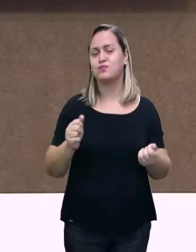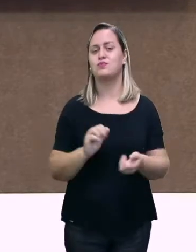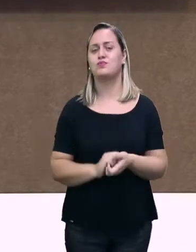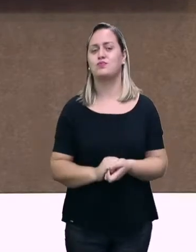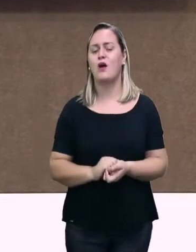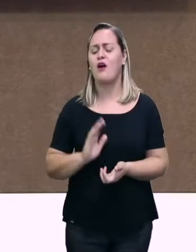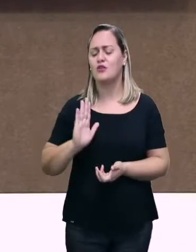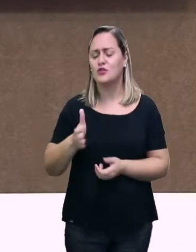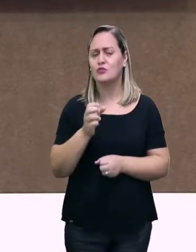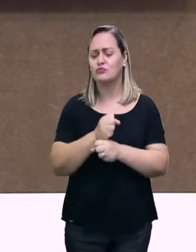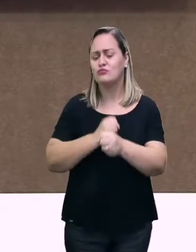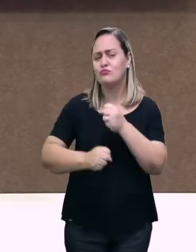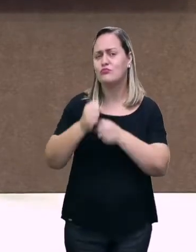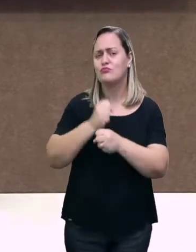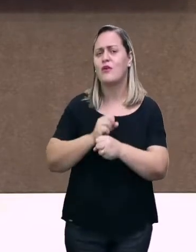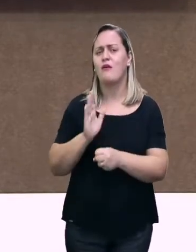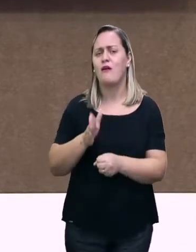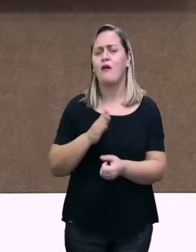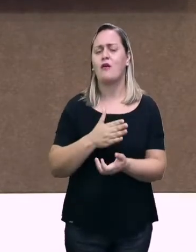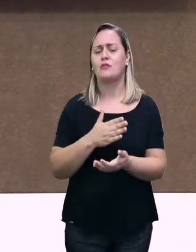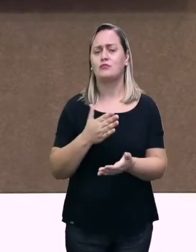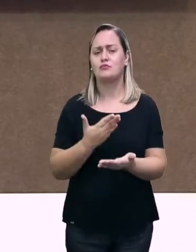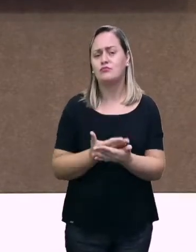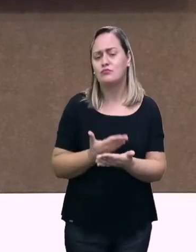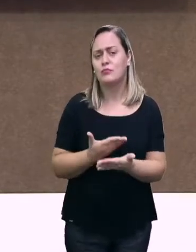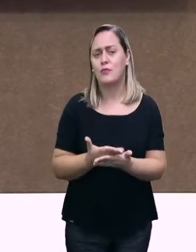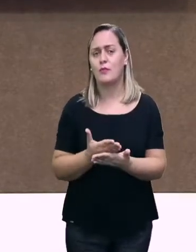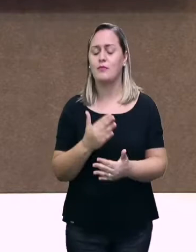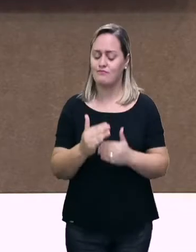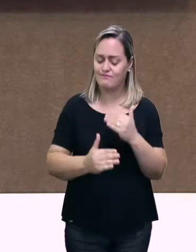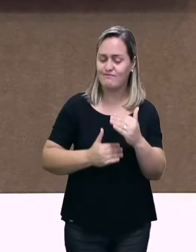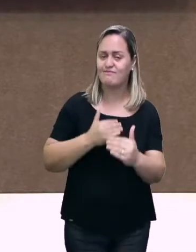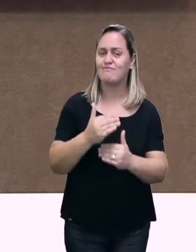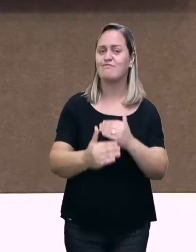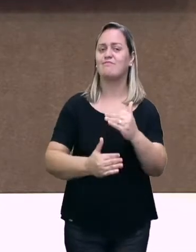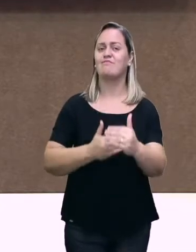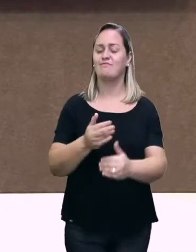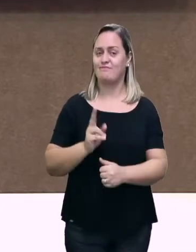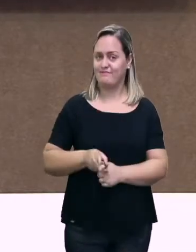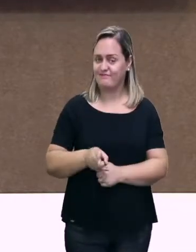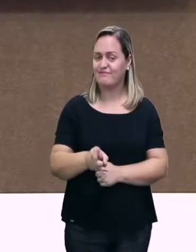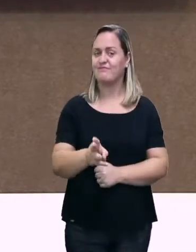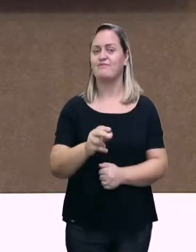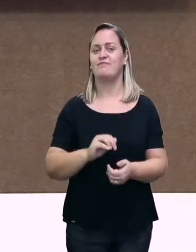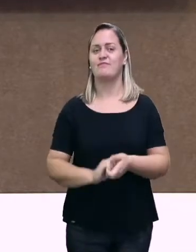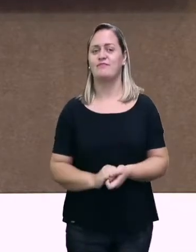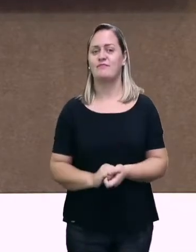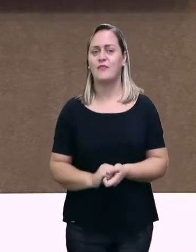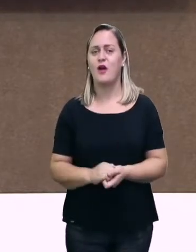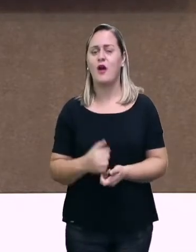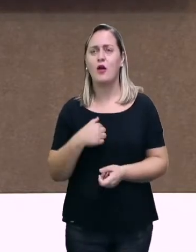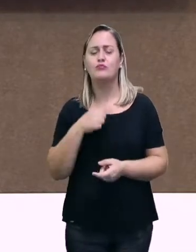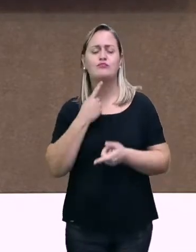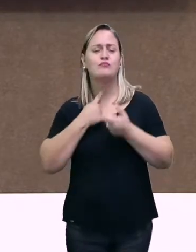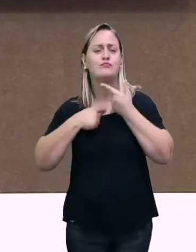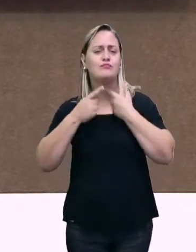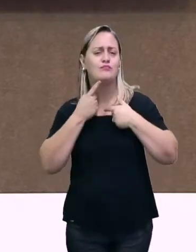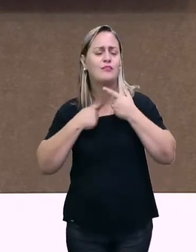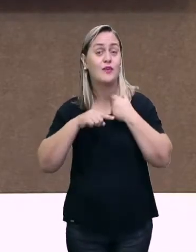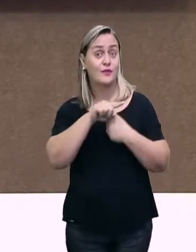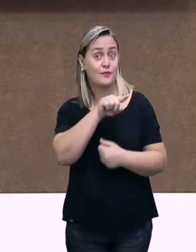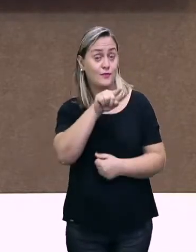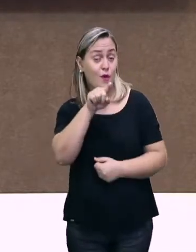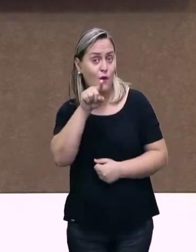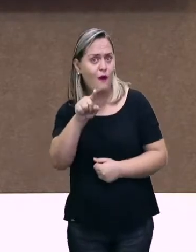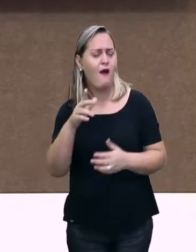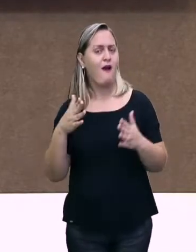né, essa disciplina e vamos continuar ao decorrer do ano. Espero que vocês estejam bem animados,